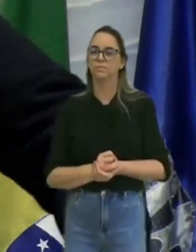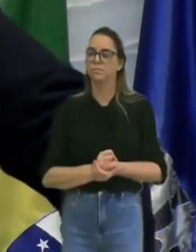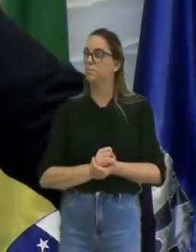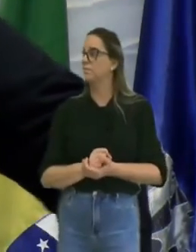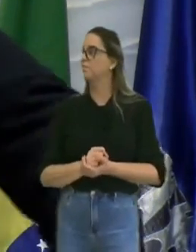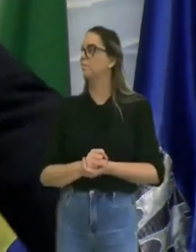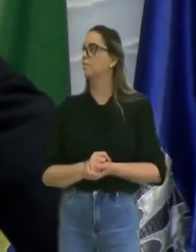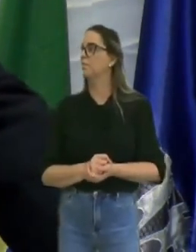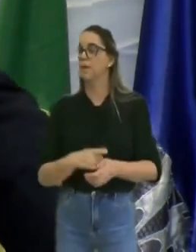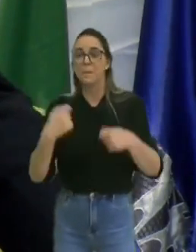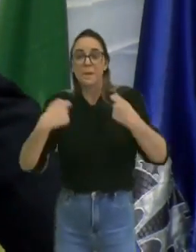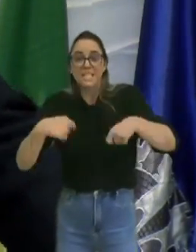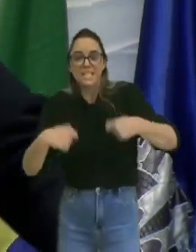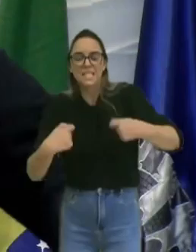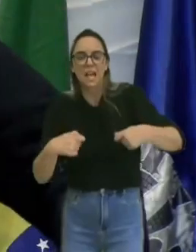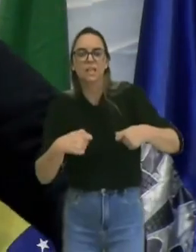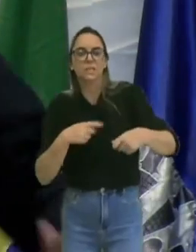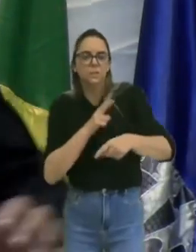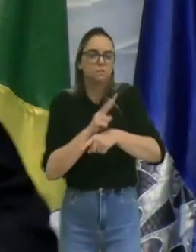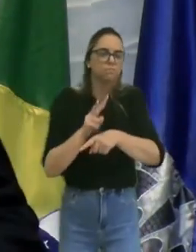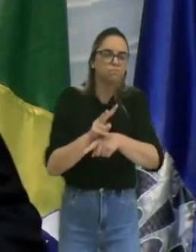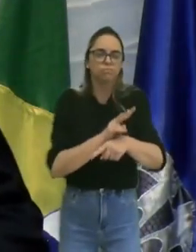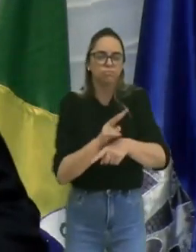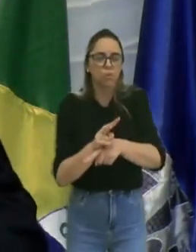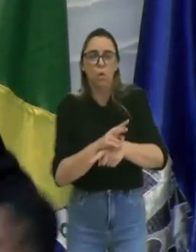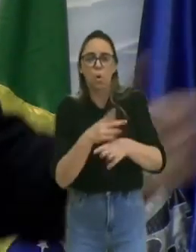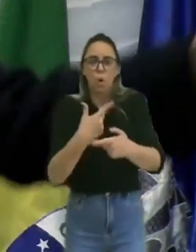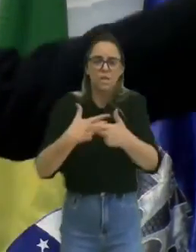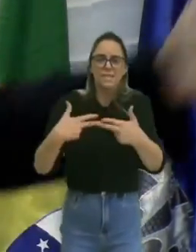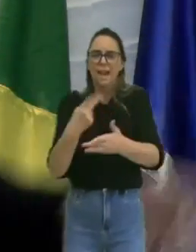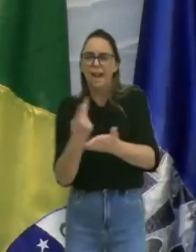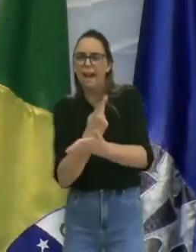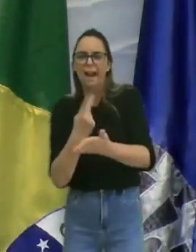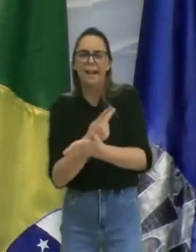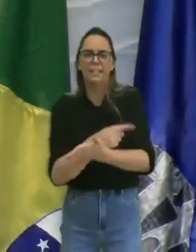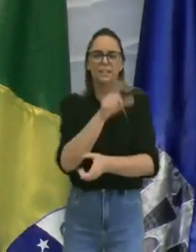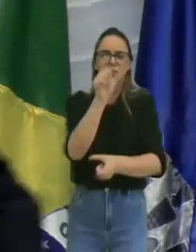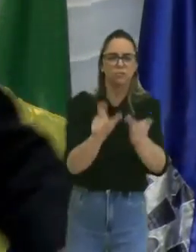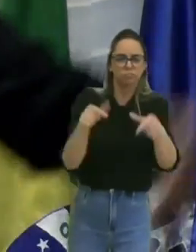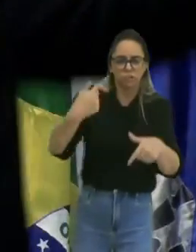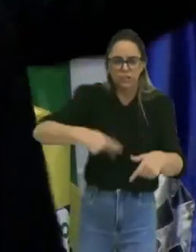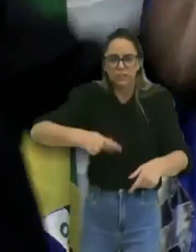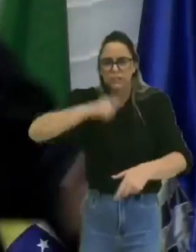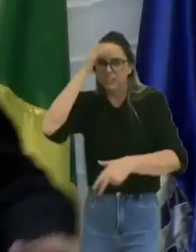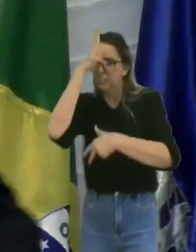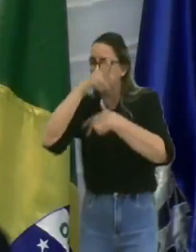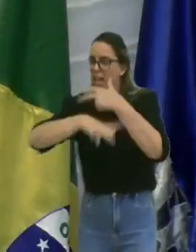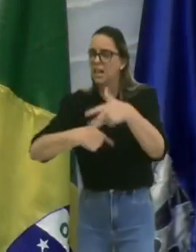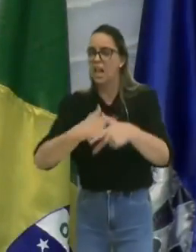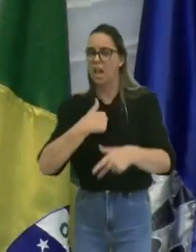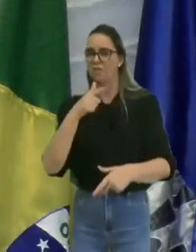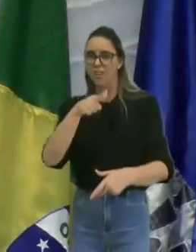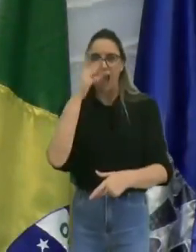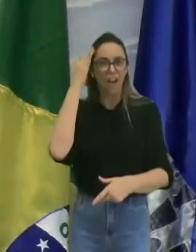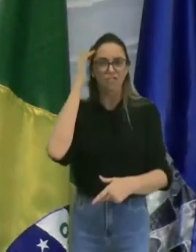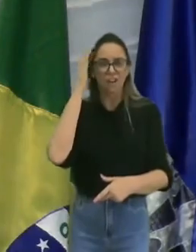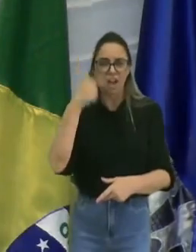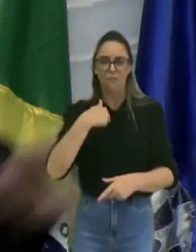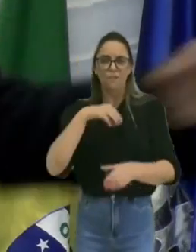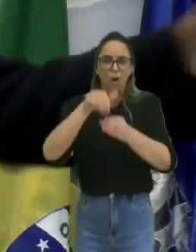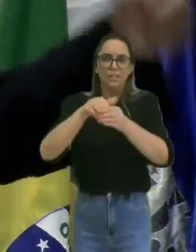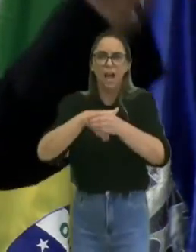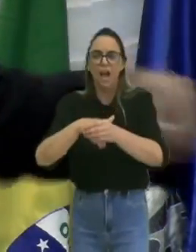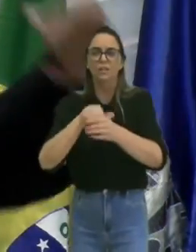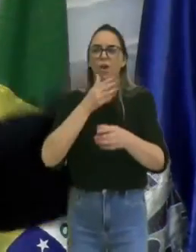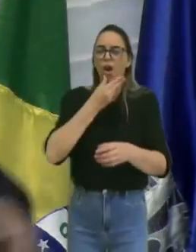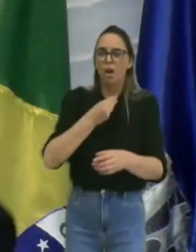E tem que defender as coisas erradas do nosso município. Você acha, meu povo, seu Betense, que eu vou votar no cara que pegou